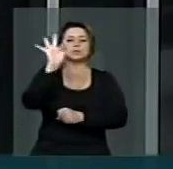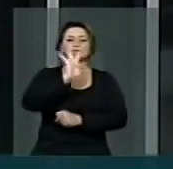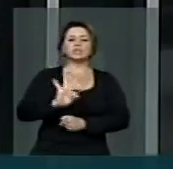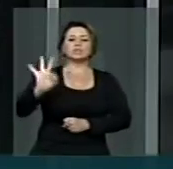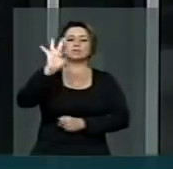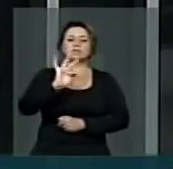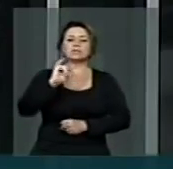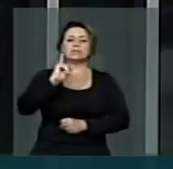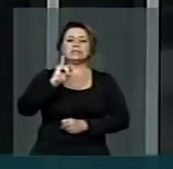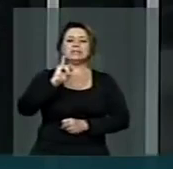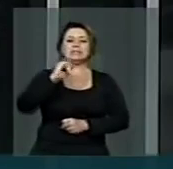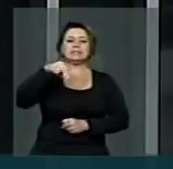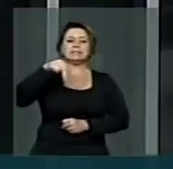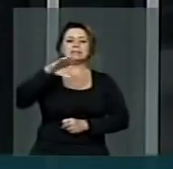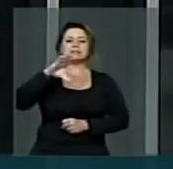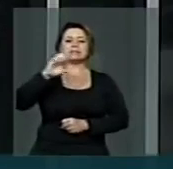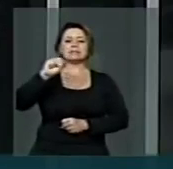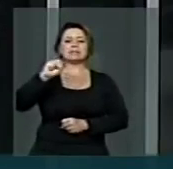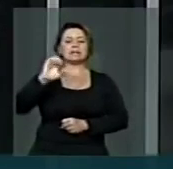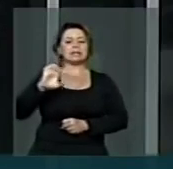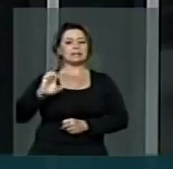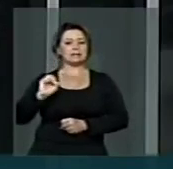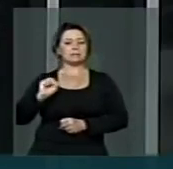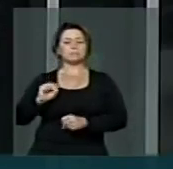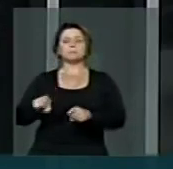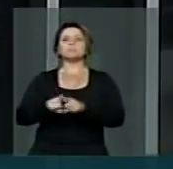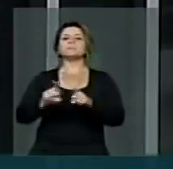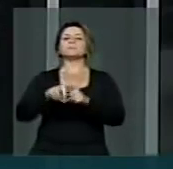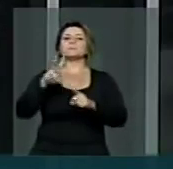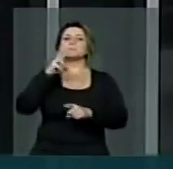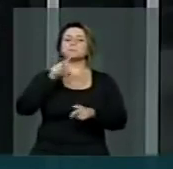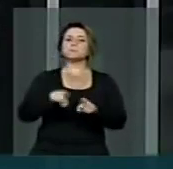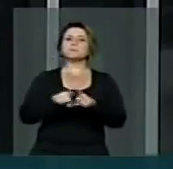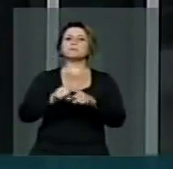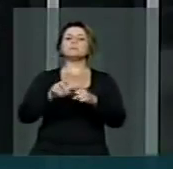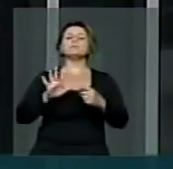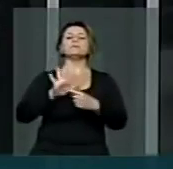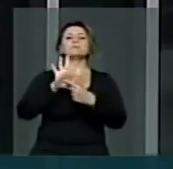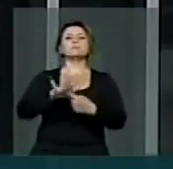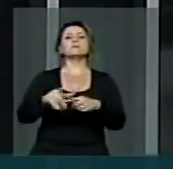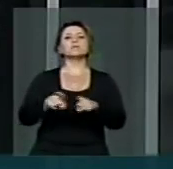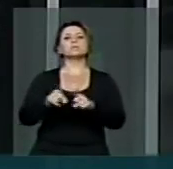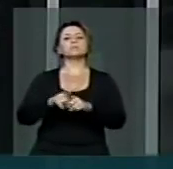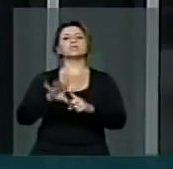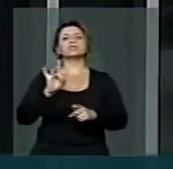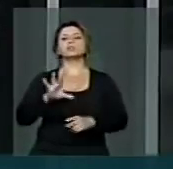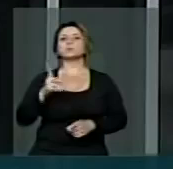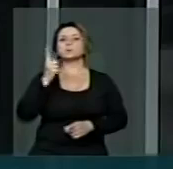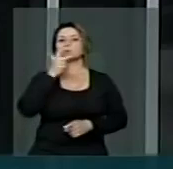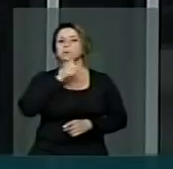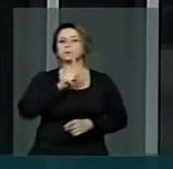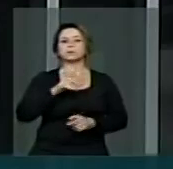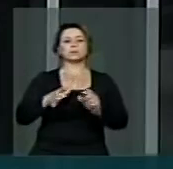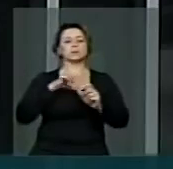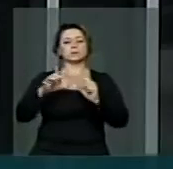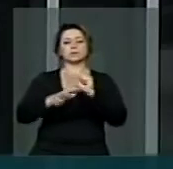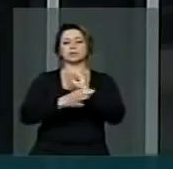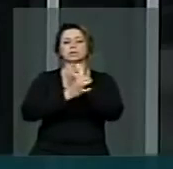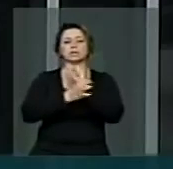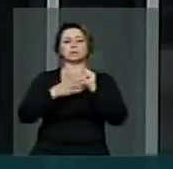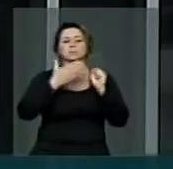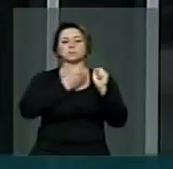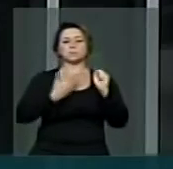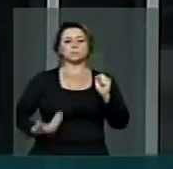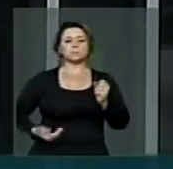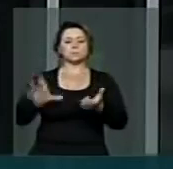o INSAES. Oportuna iniciativa do Poder Executivo, o INSAES, por si só, não assegurará ao governo